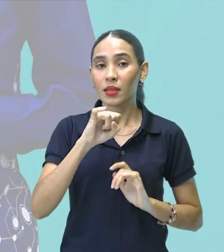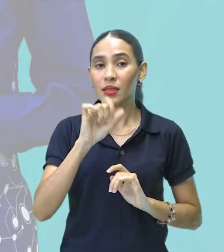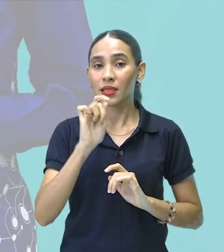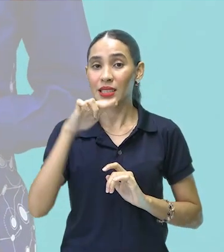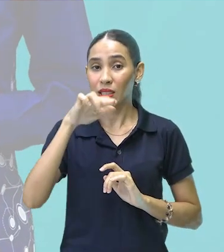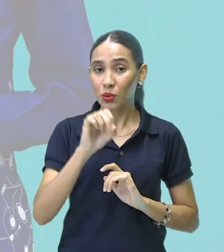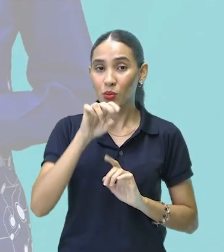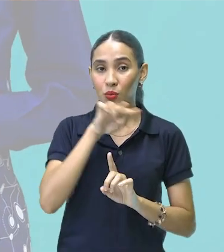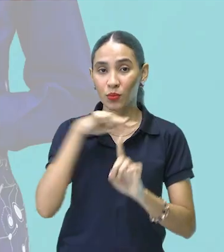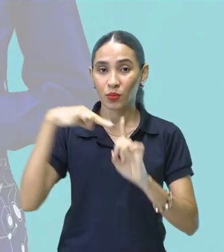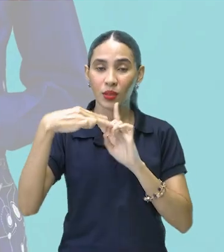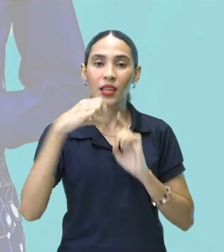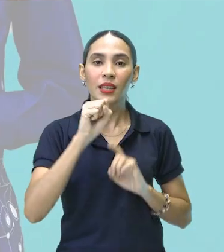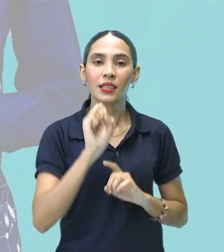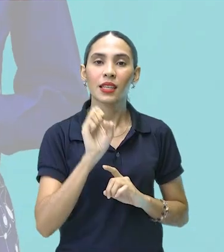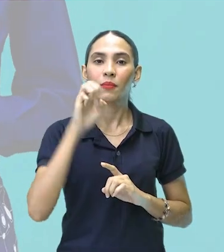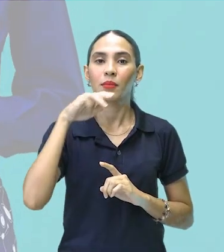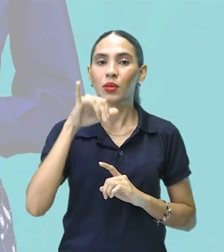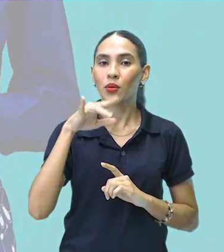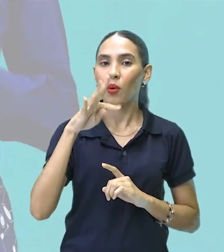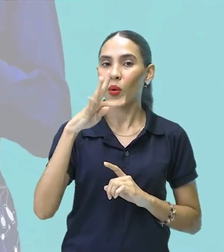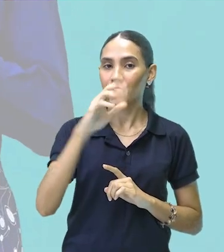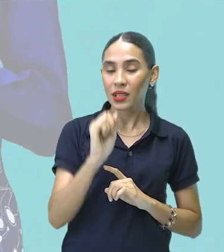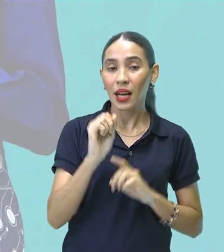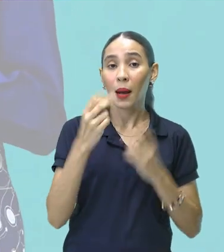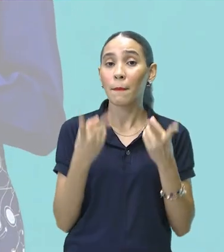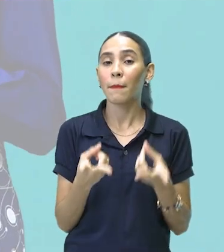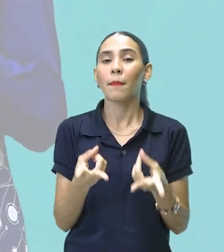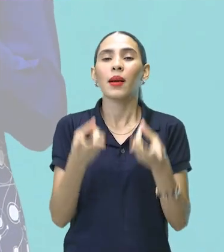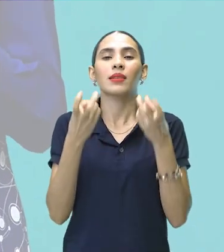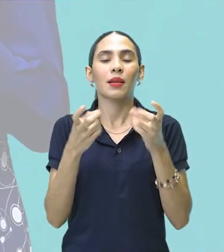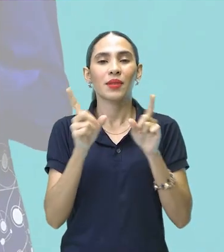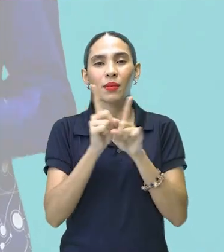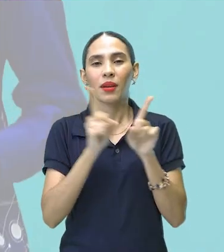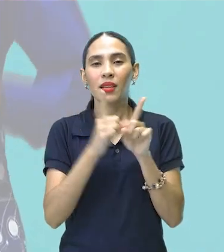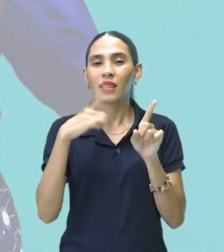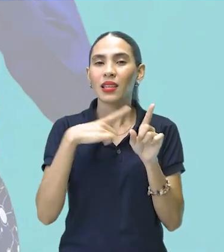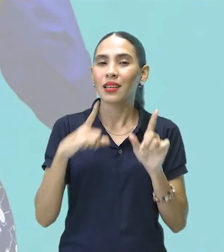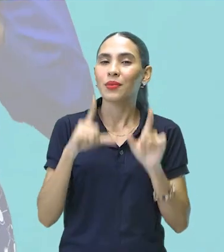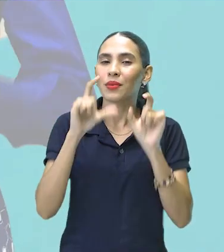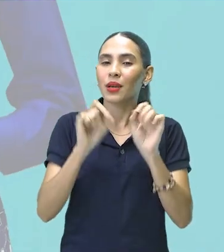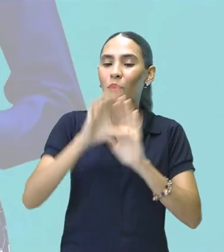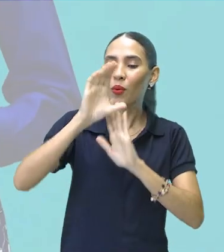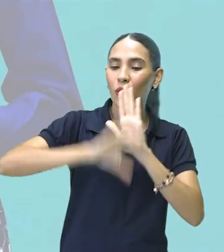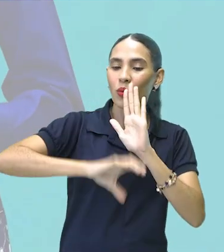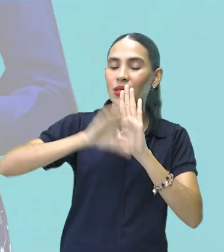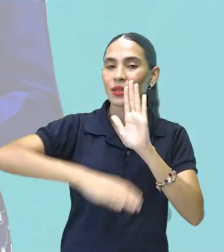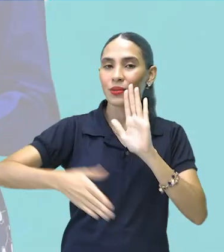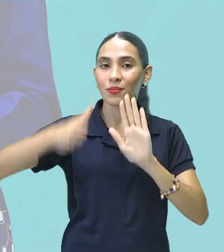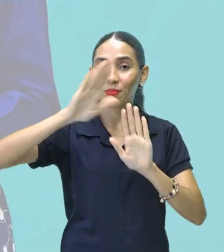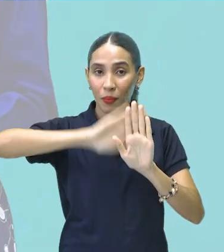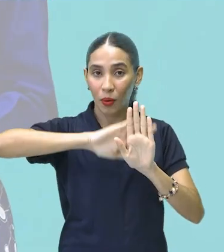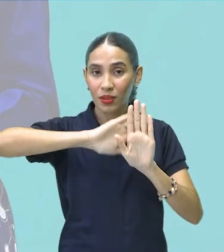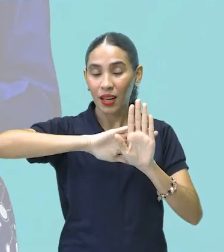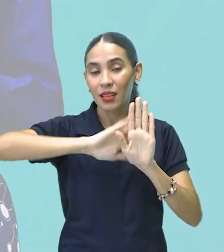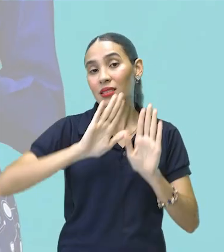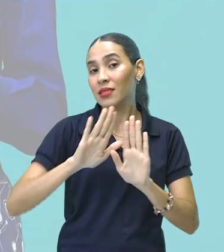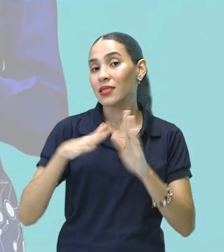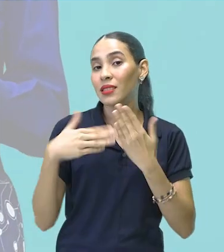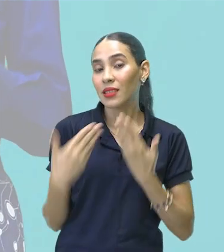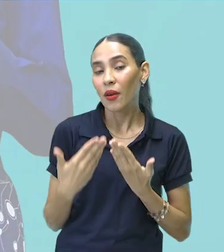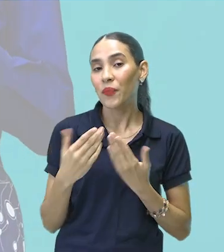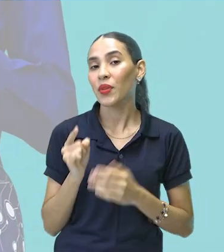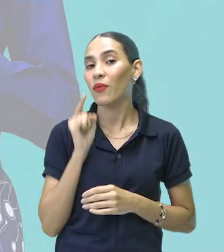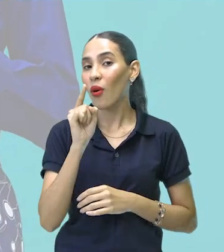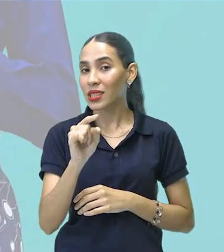da semiótica. Quando a gente consegue perceber que tem ali um conceito por trás. Então, quando